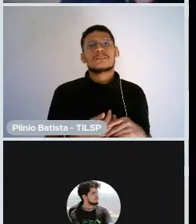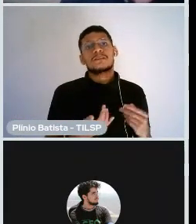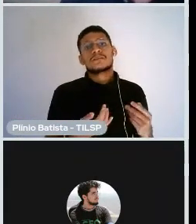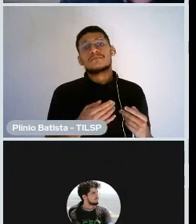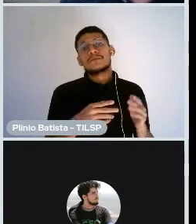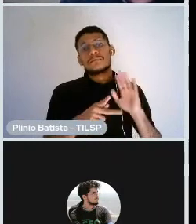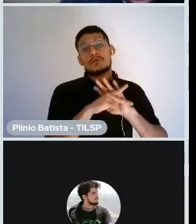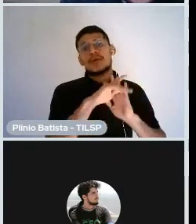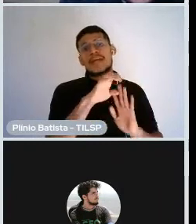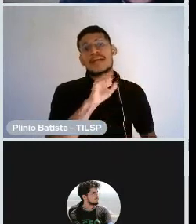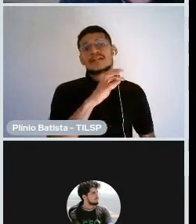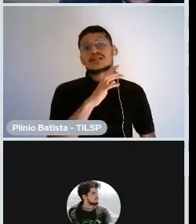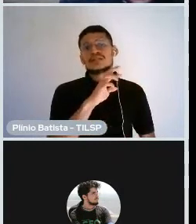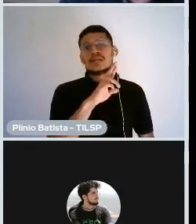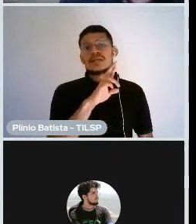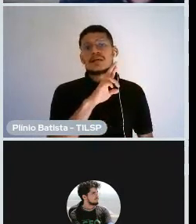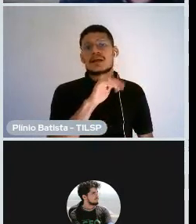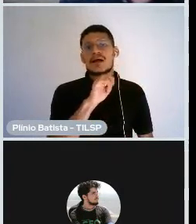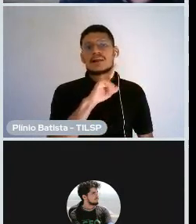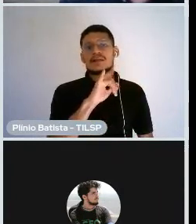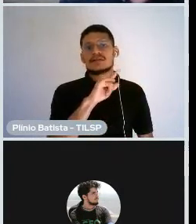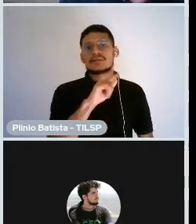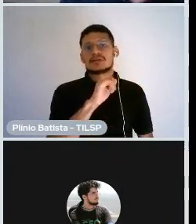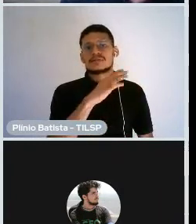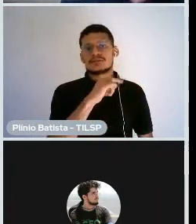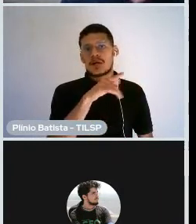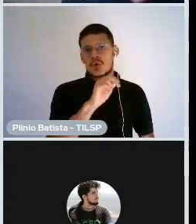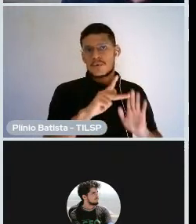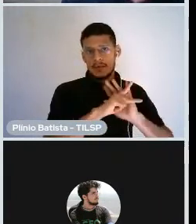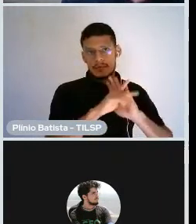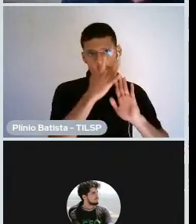esterilização, por exemplo, das pessoas mais pobres, por exemplo,